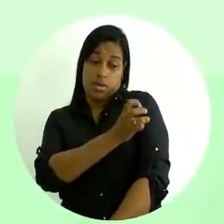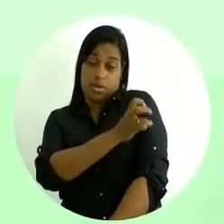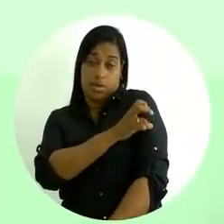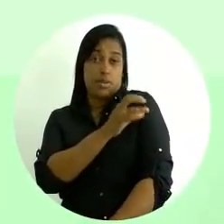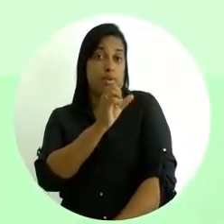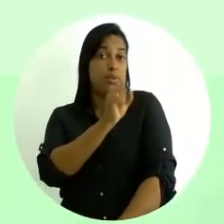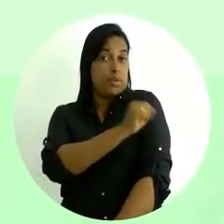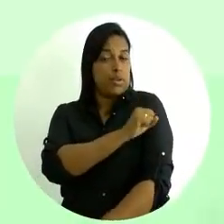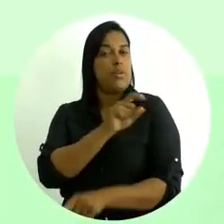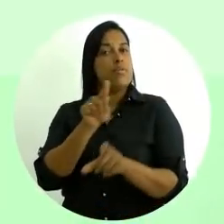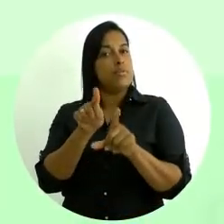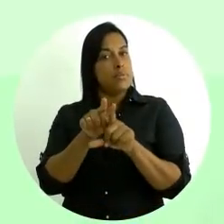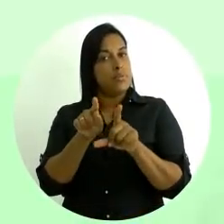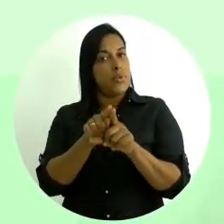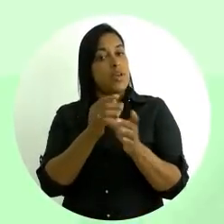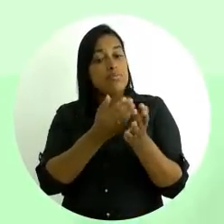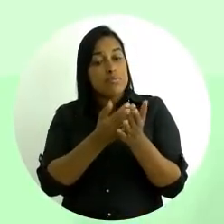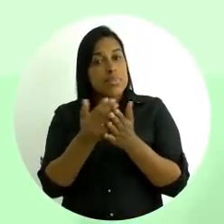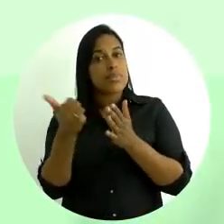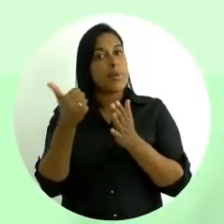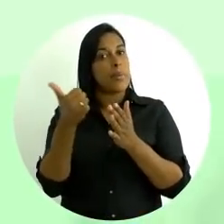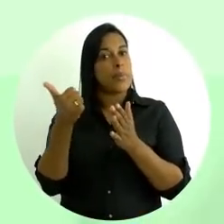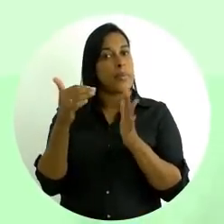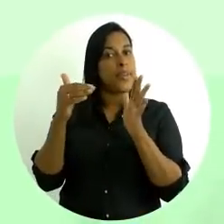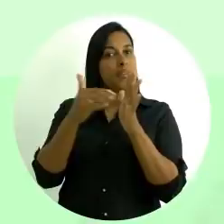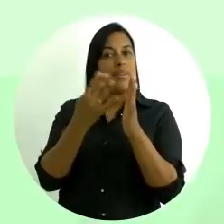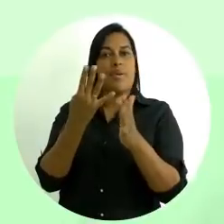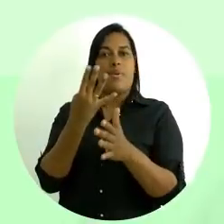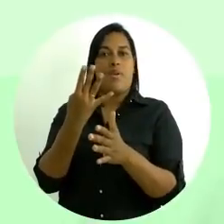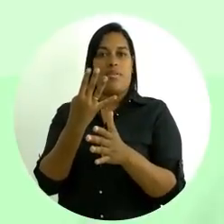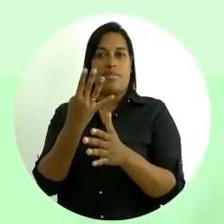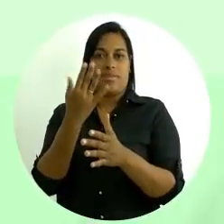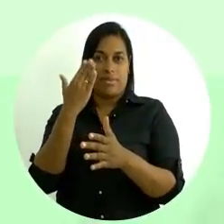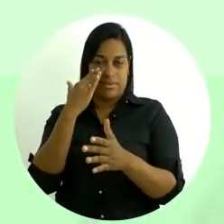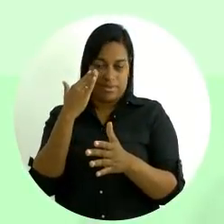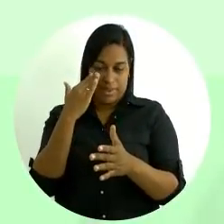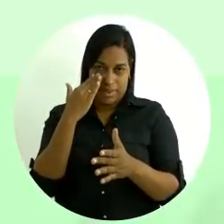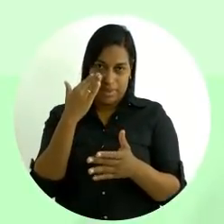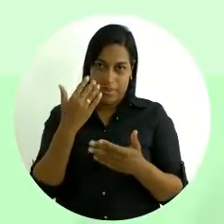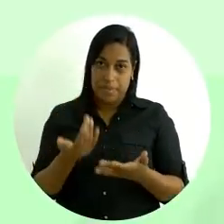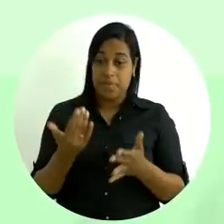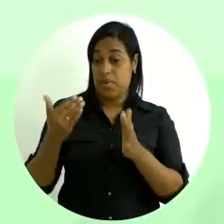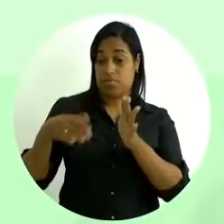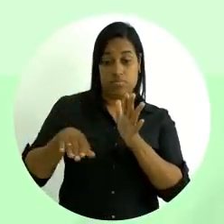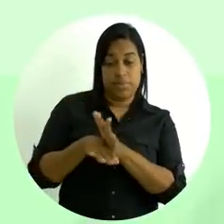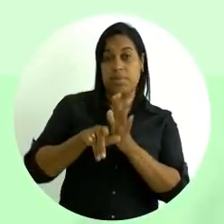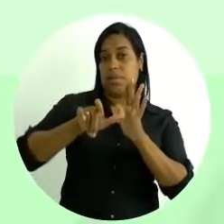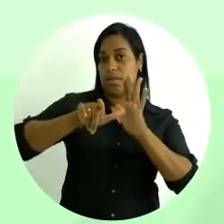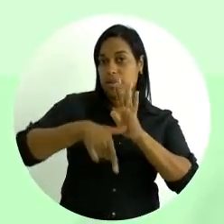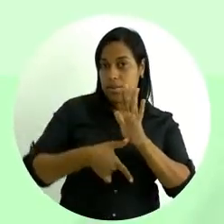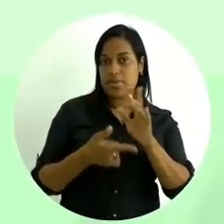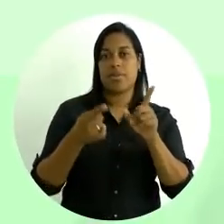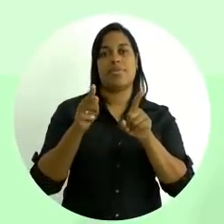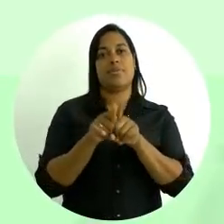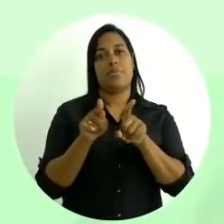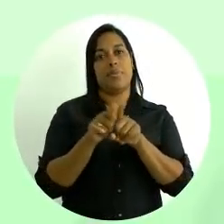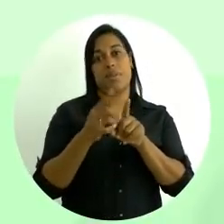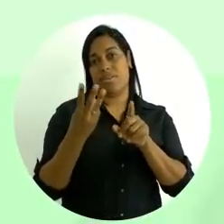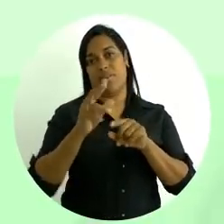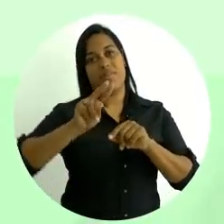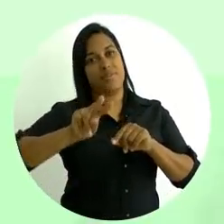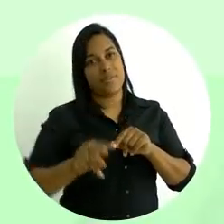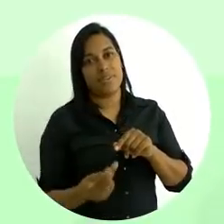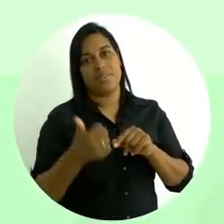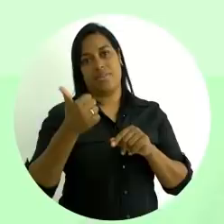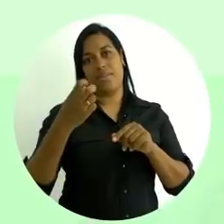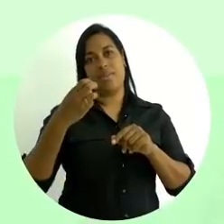mesma especificidade dos 30%, a função do professor em sala de aula e de não chegar atrasados mais que